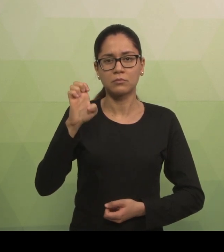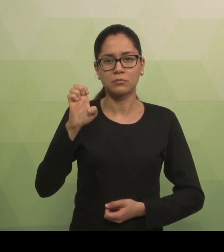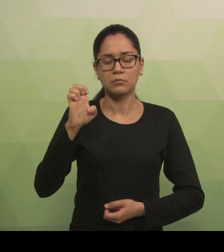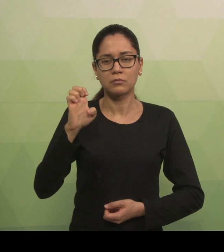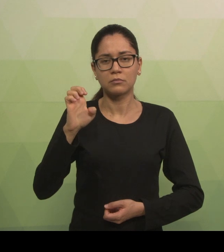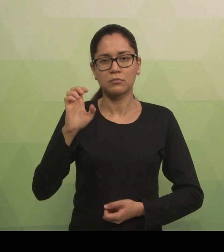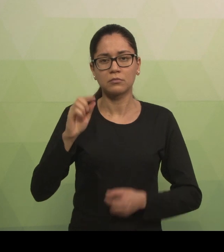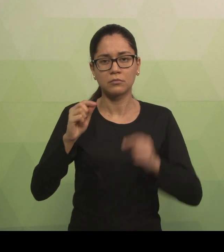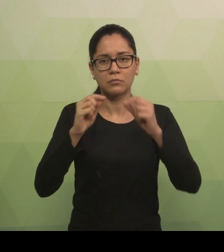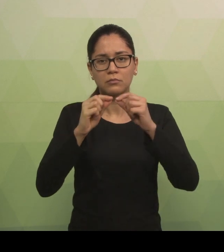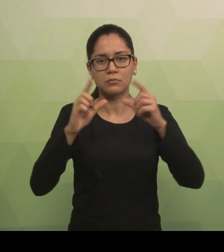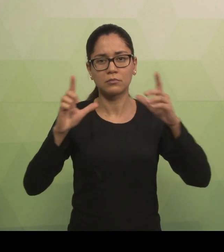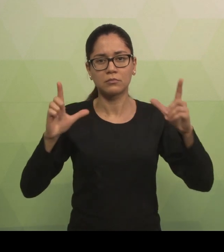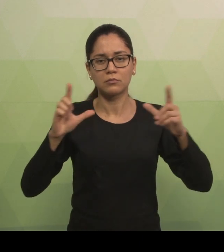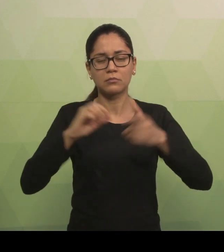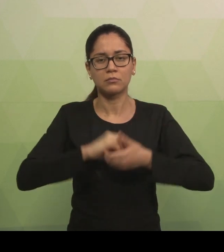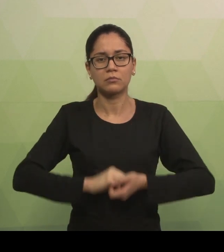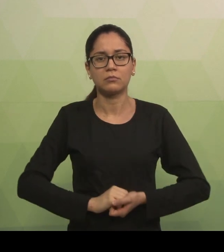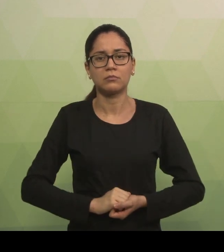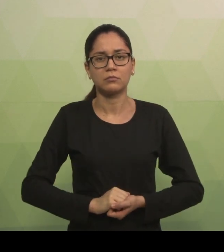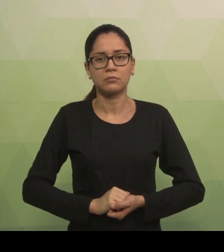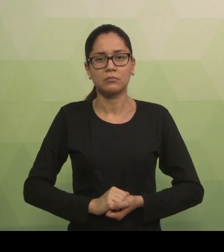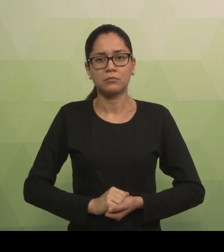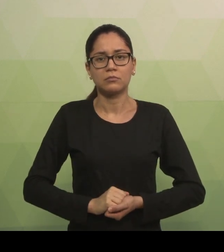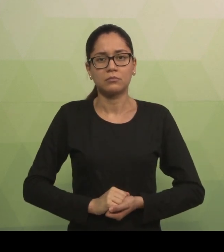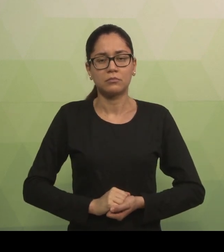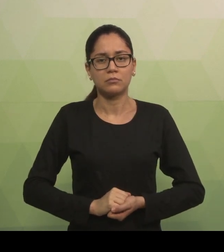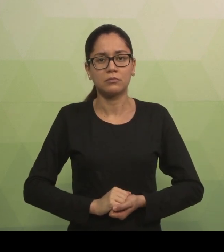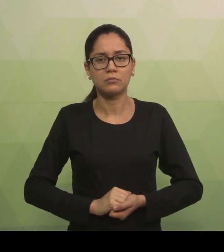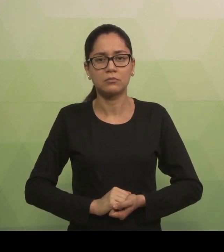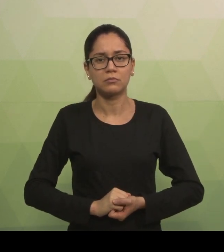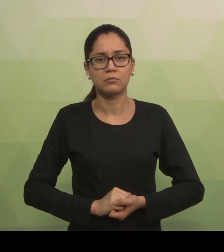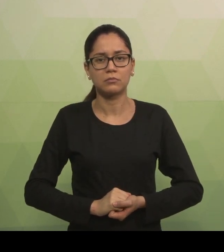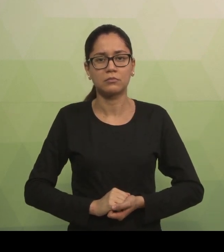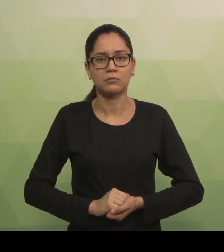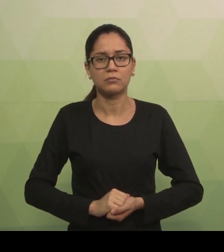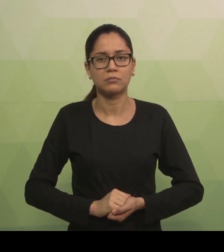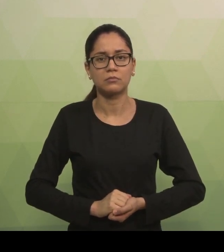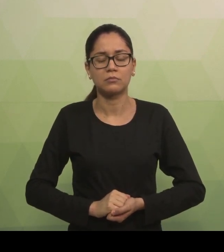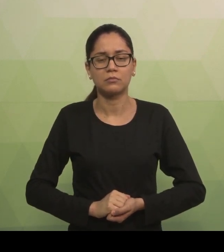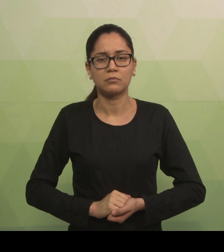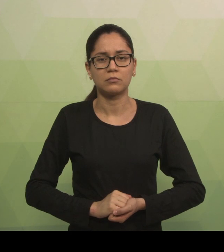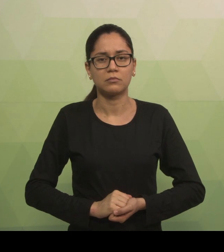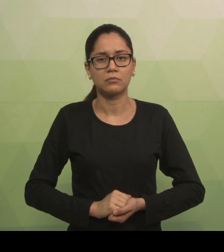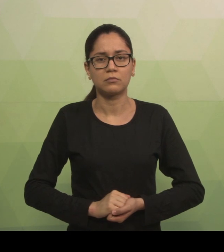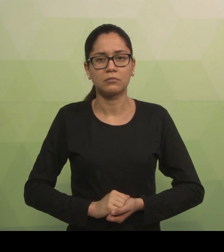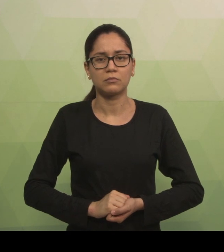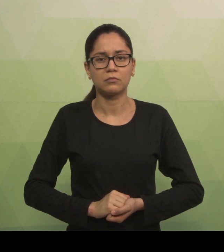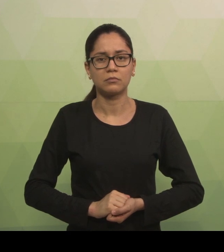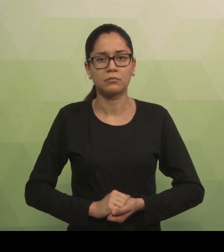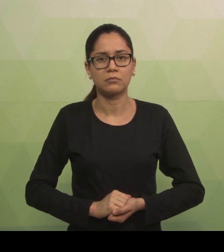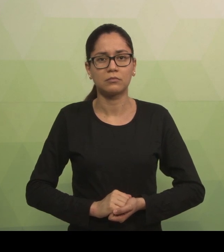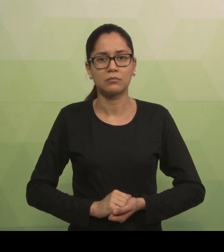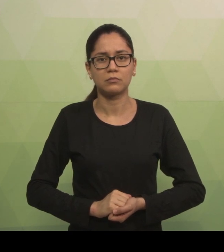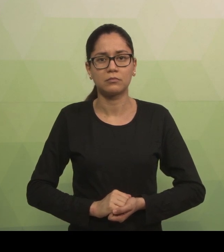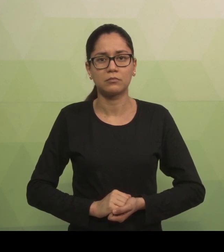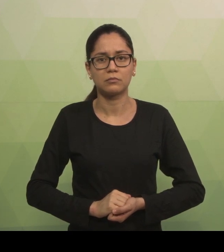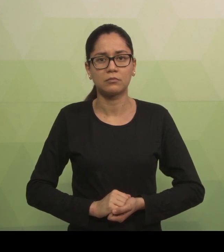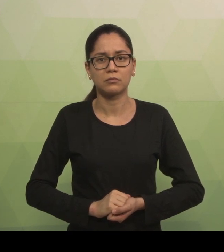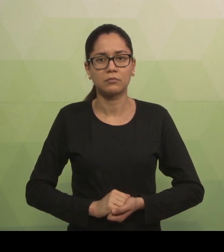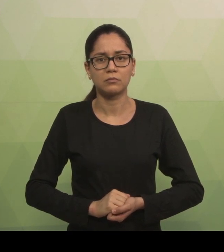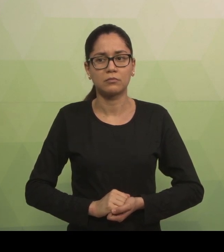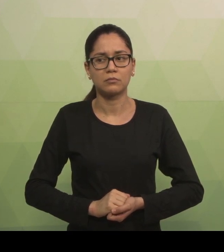Então, o que é design? Com tudo que aprendemos até aqui, ficou mais fácil de entender o que é design. Design é comunicar uma mensagem usando